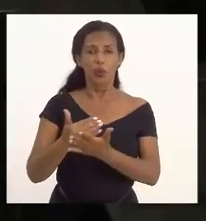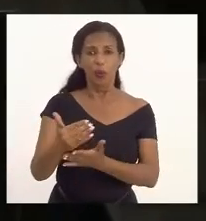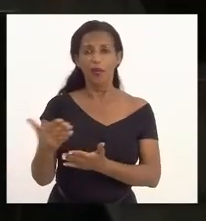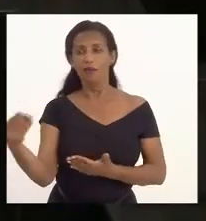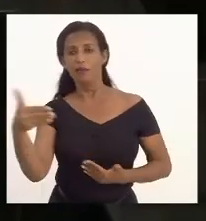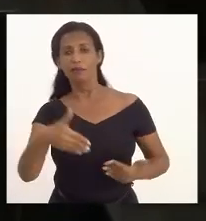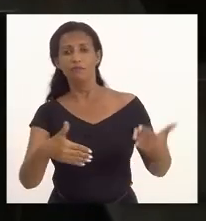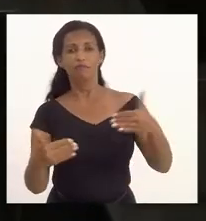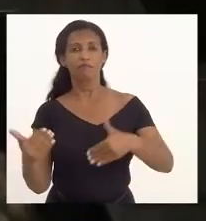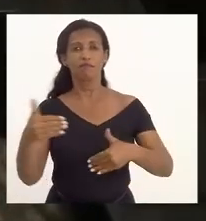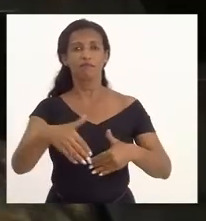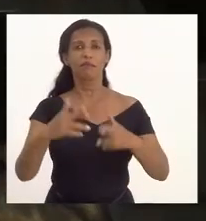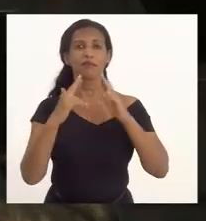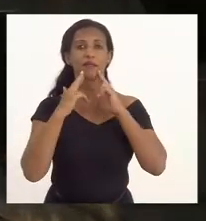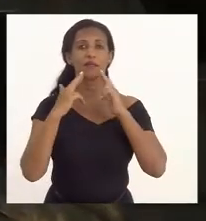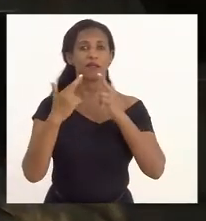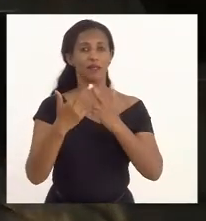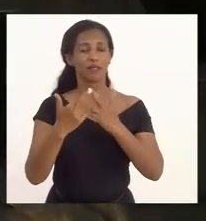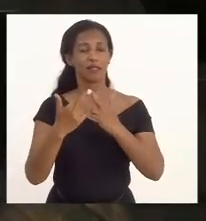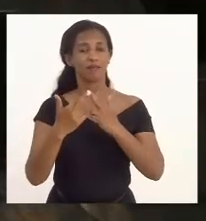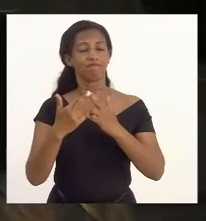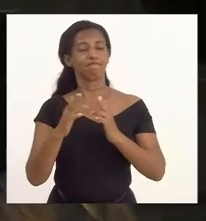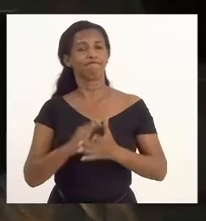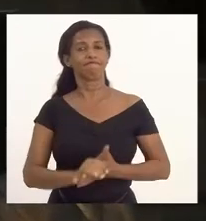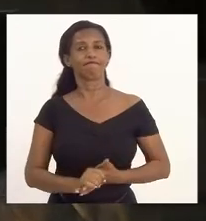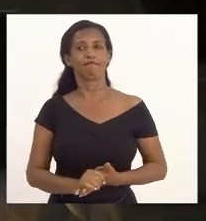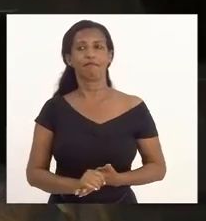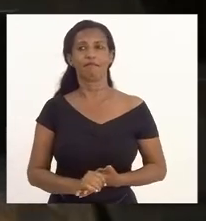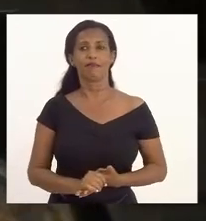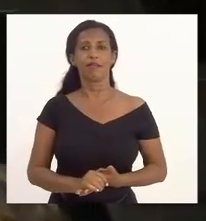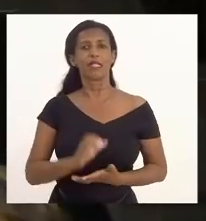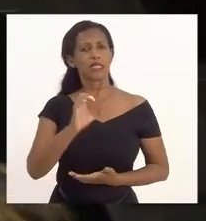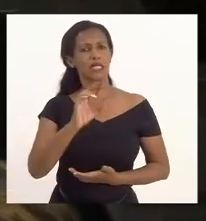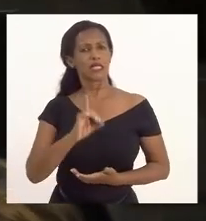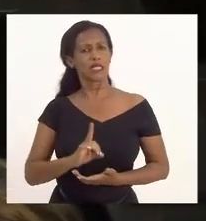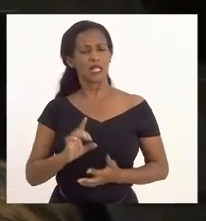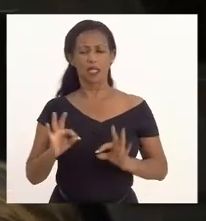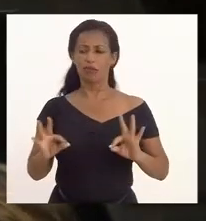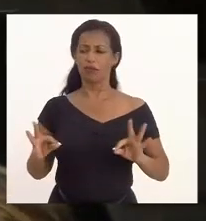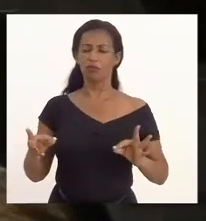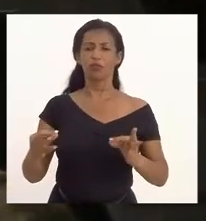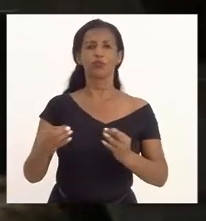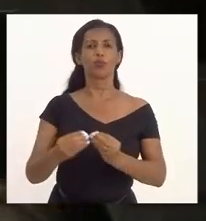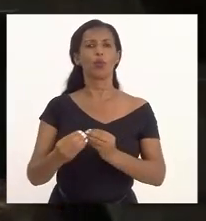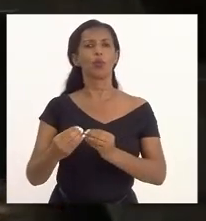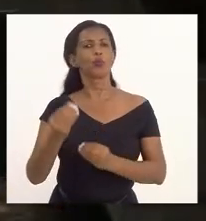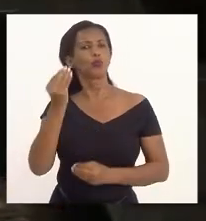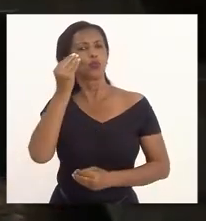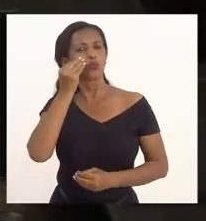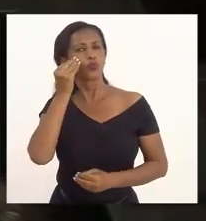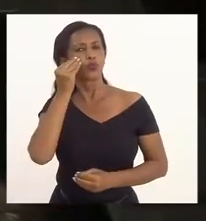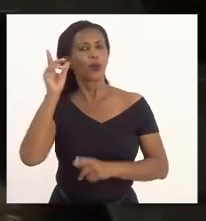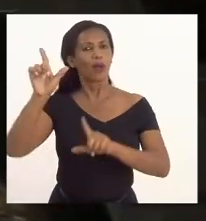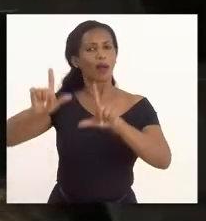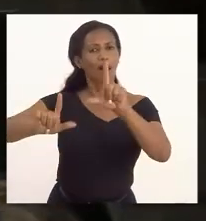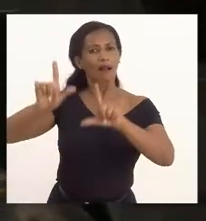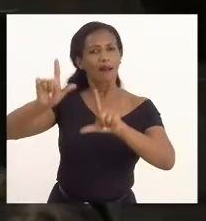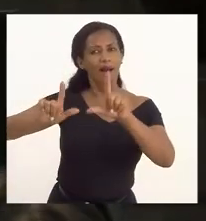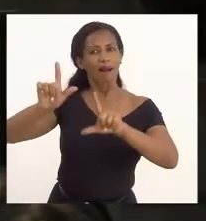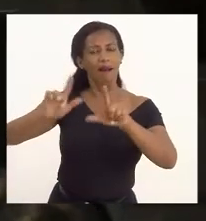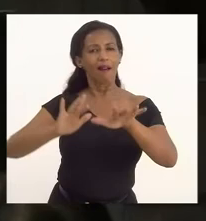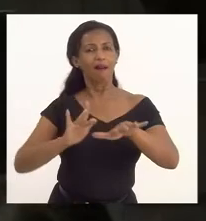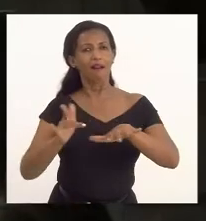ingressar no expediente do plenário digital, cidadãs e cidadãos que nos acompanham pela TV Alerj, nos seguem pelas